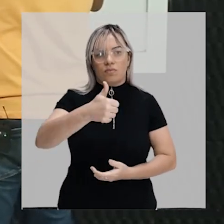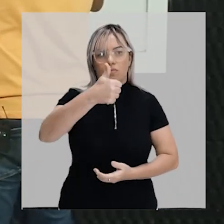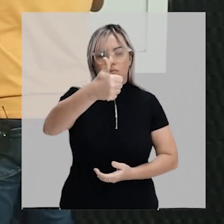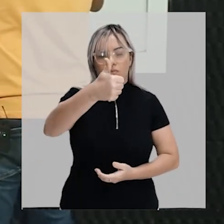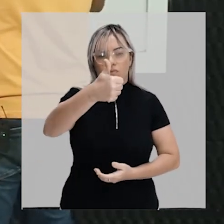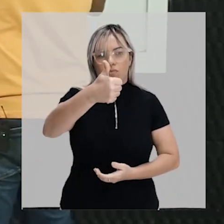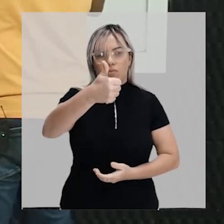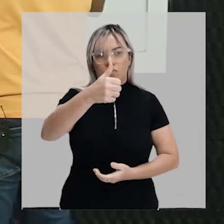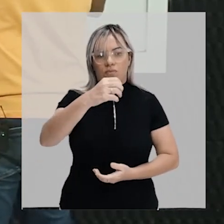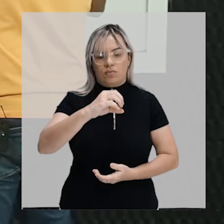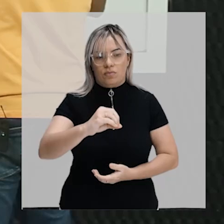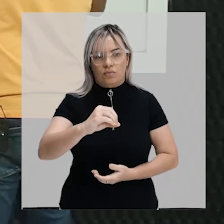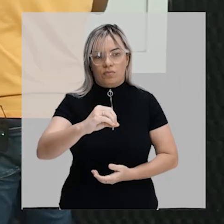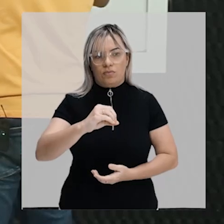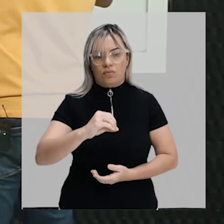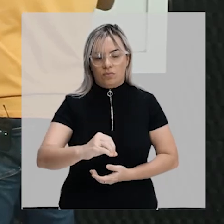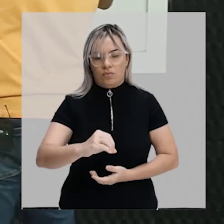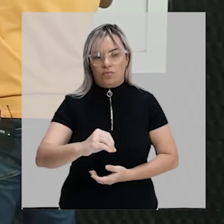10